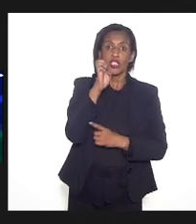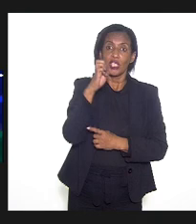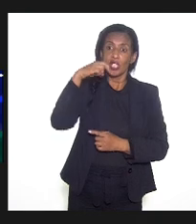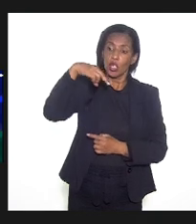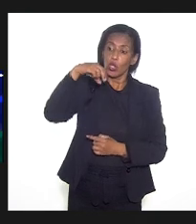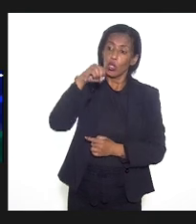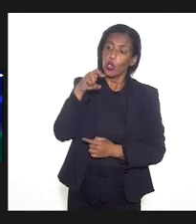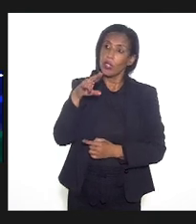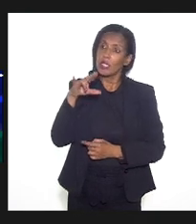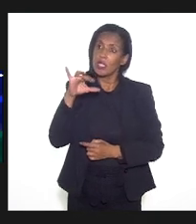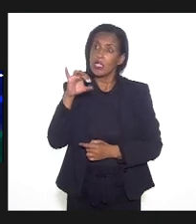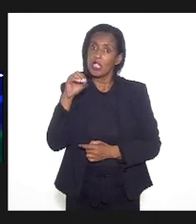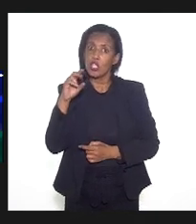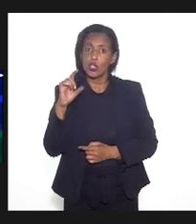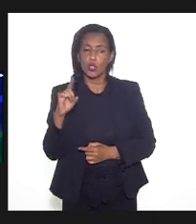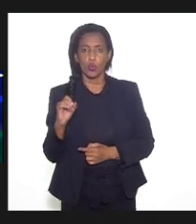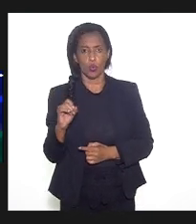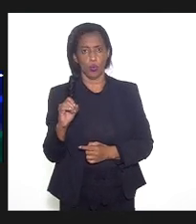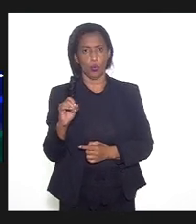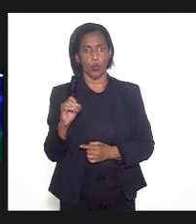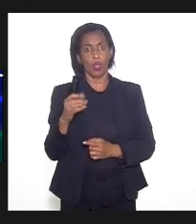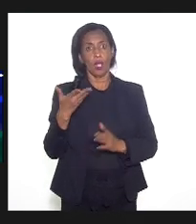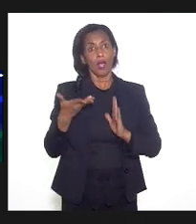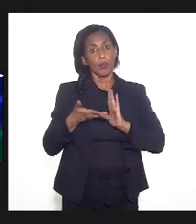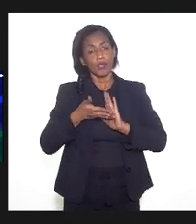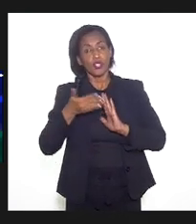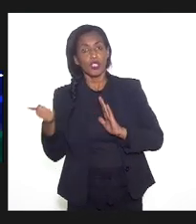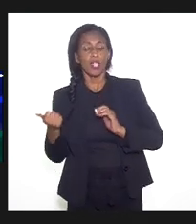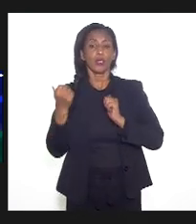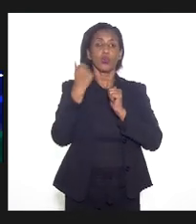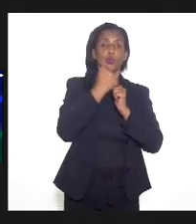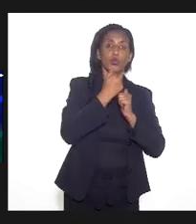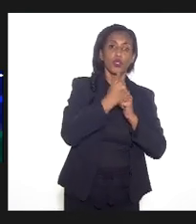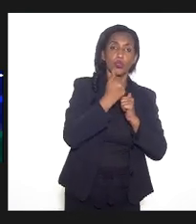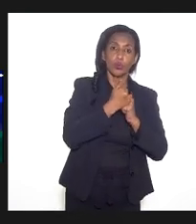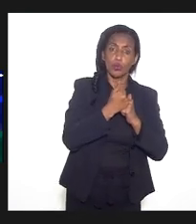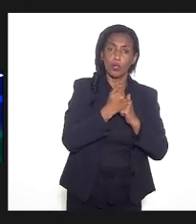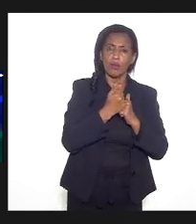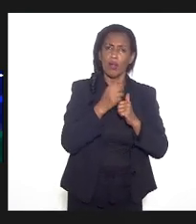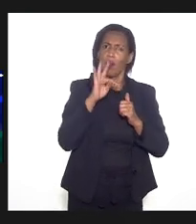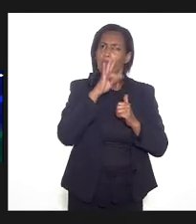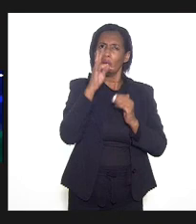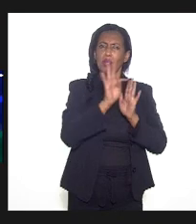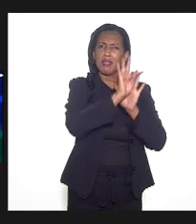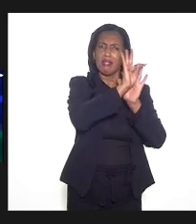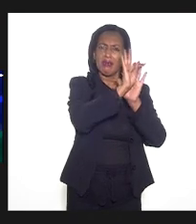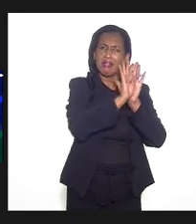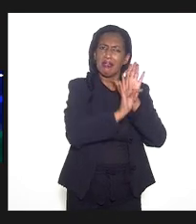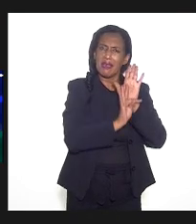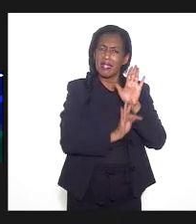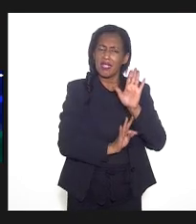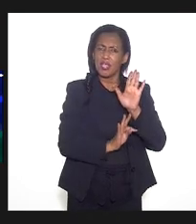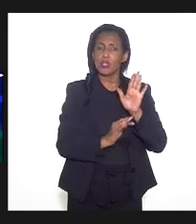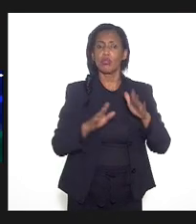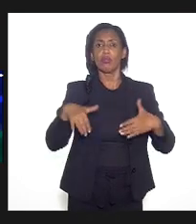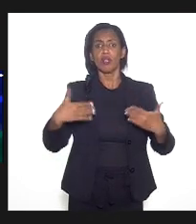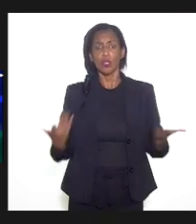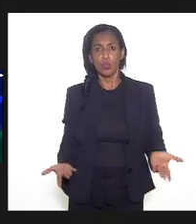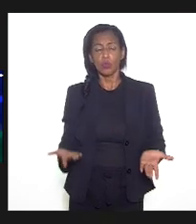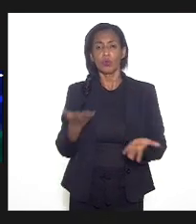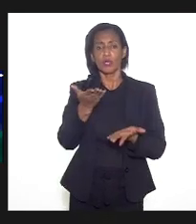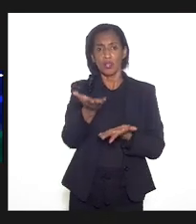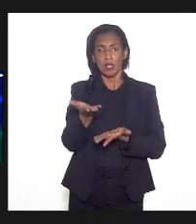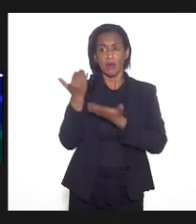tirada no substitutivo da CCJ, mas toda a narrativa, inclusive que foi narrada pelas deputadas